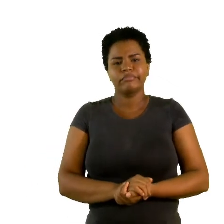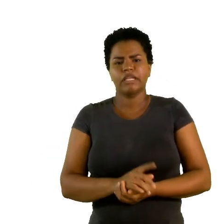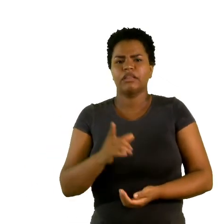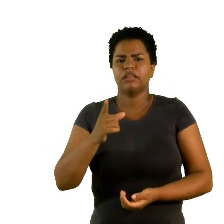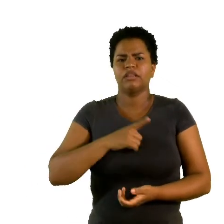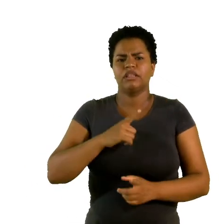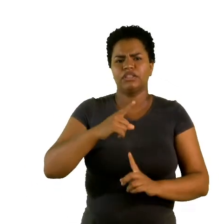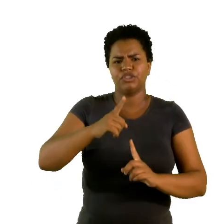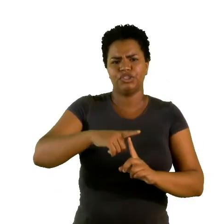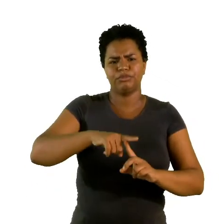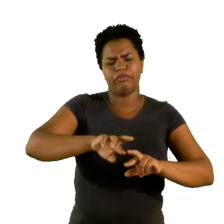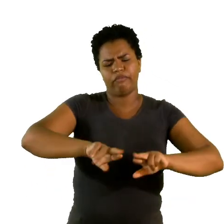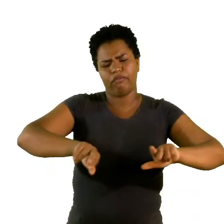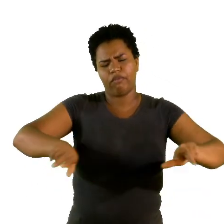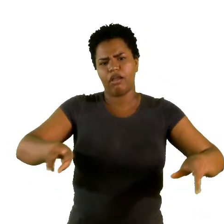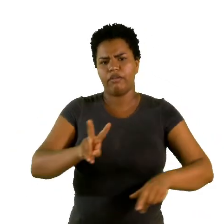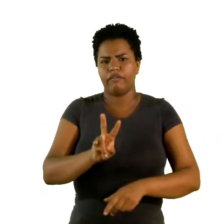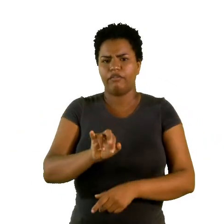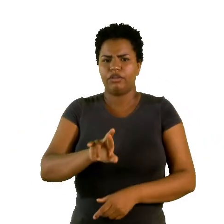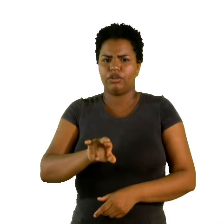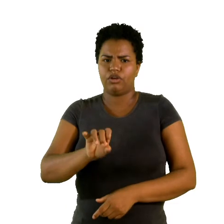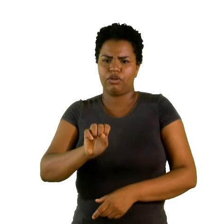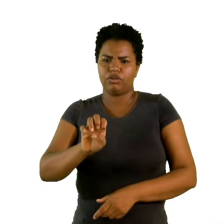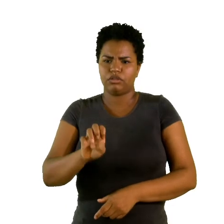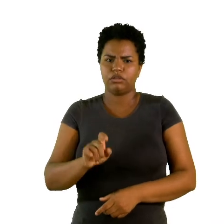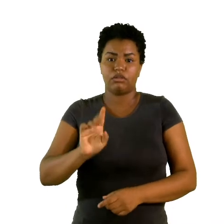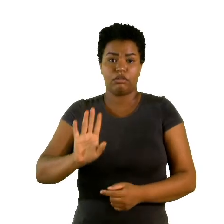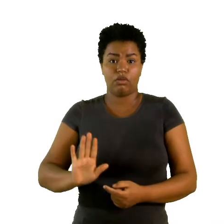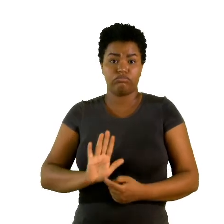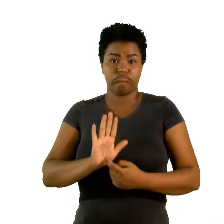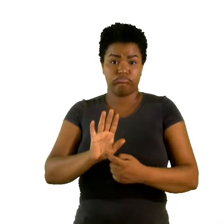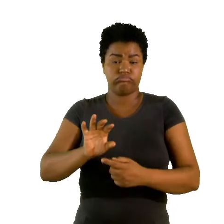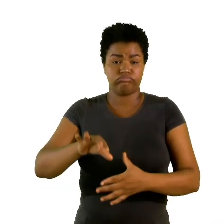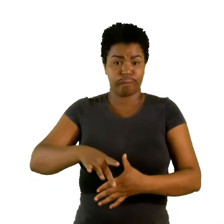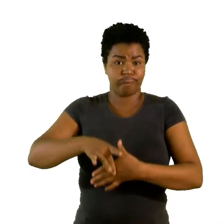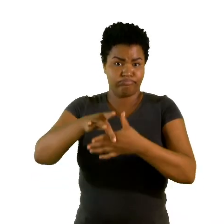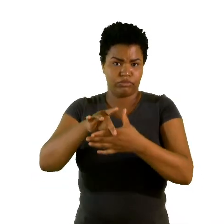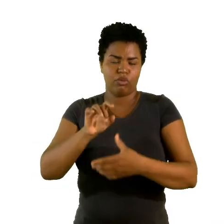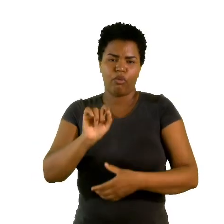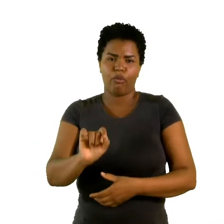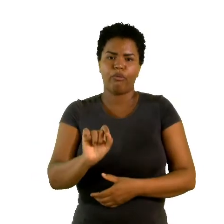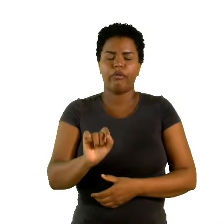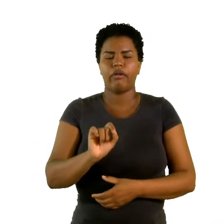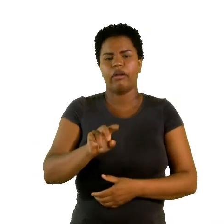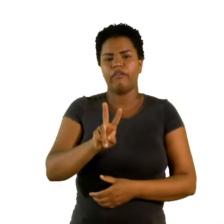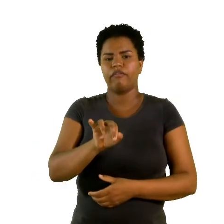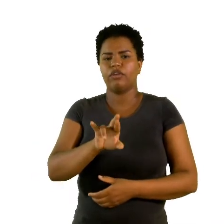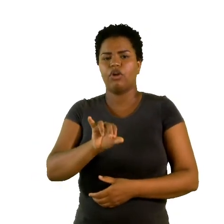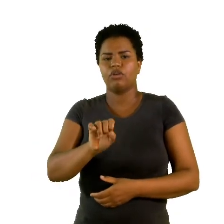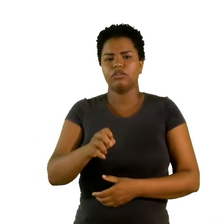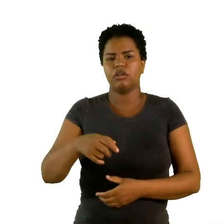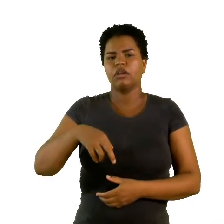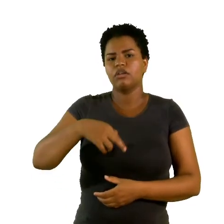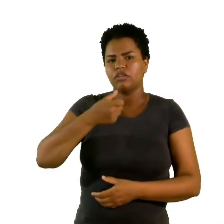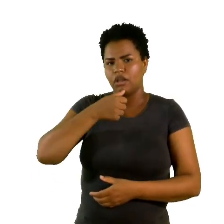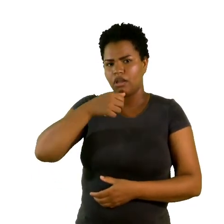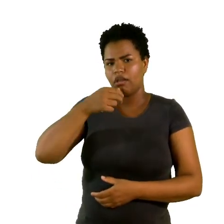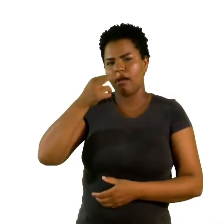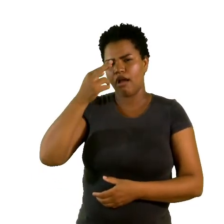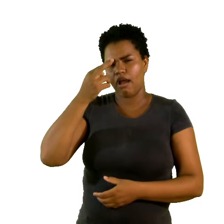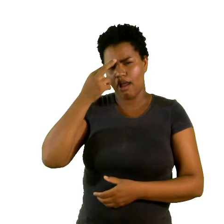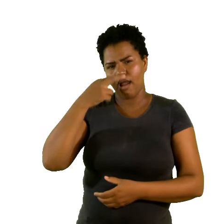virose, tá? Merecendo destaque as viroses respiratórias, como a gripe, os